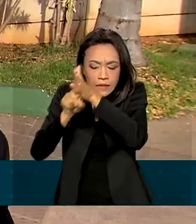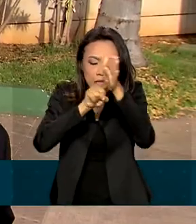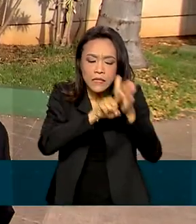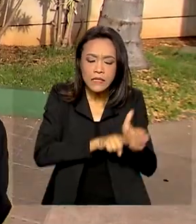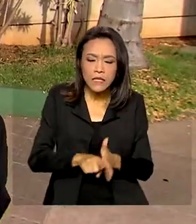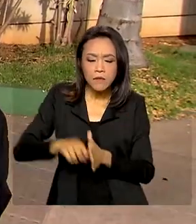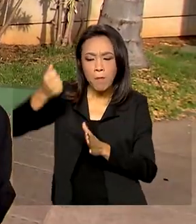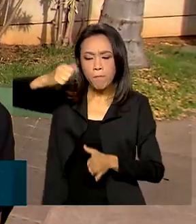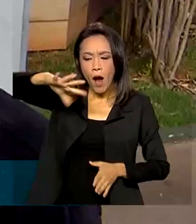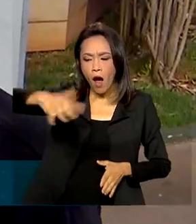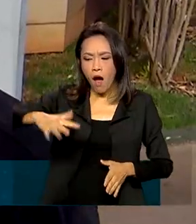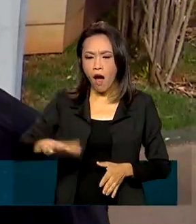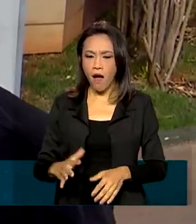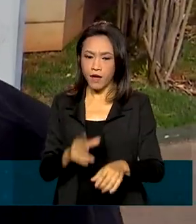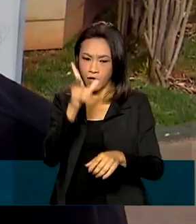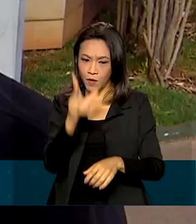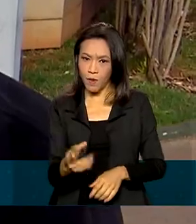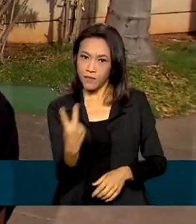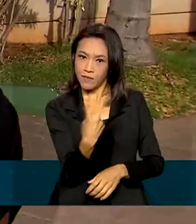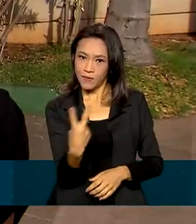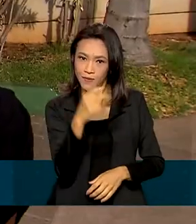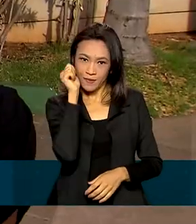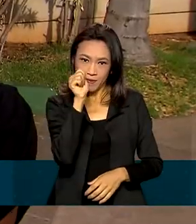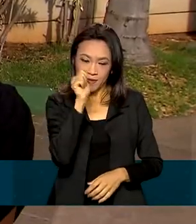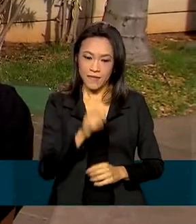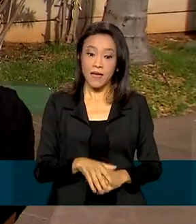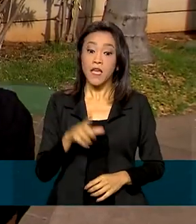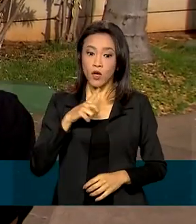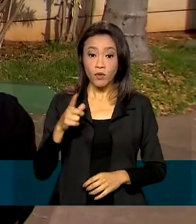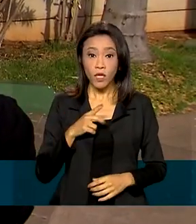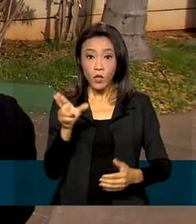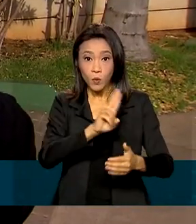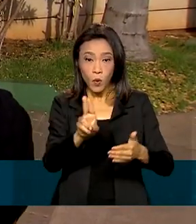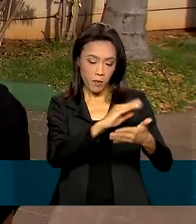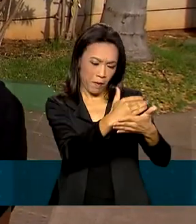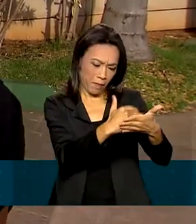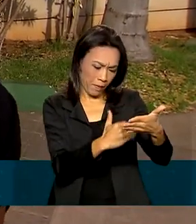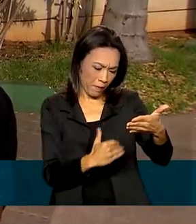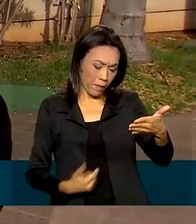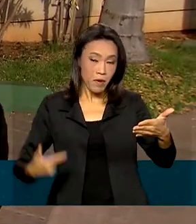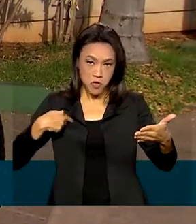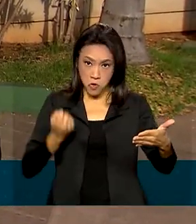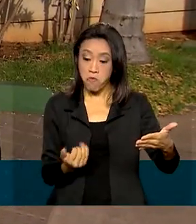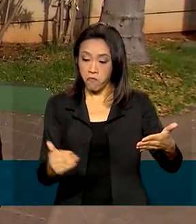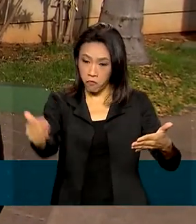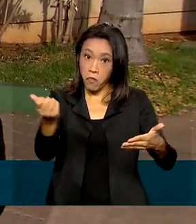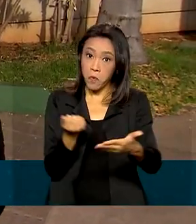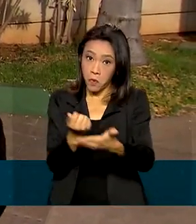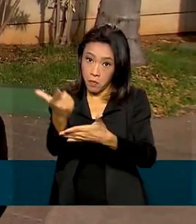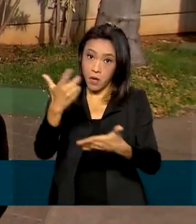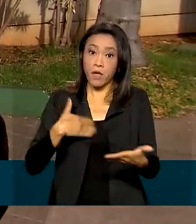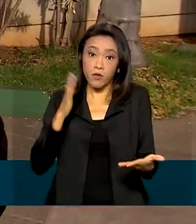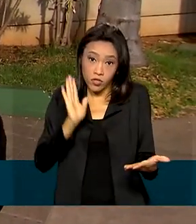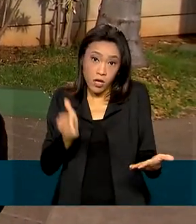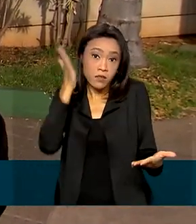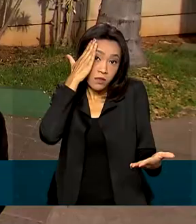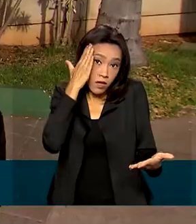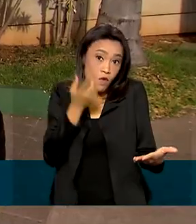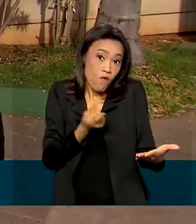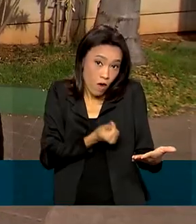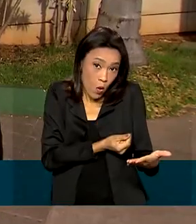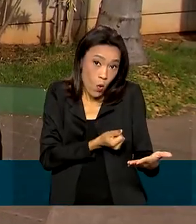Friday, como a Ana Luísa e a Maria Eduarda. Eu tenho uma lista, né, de coisas que eu quero comprar, então como eu já sei mais ou menos o valor, na Black Friday eu